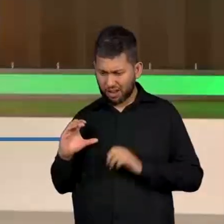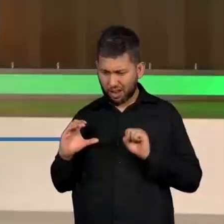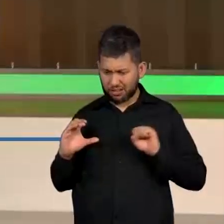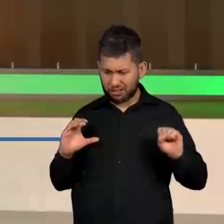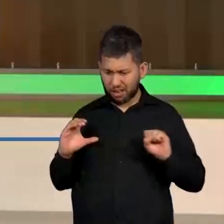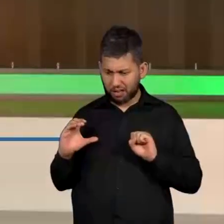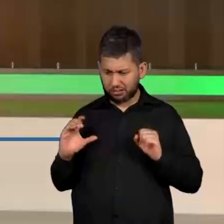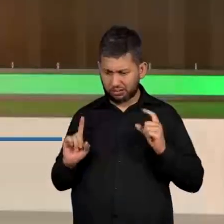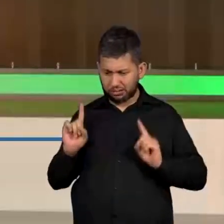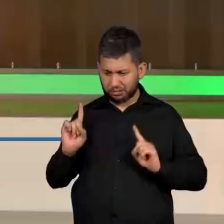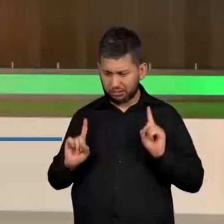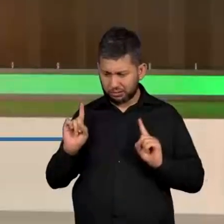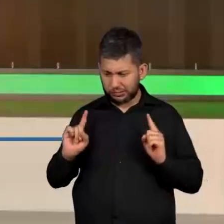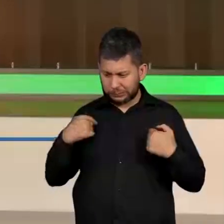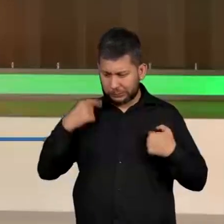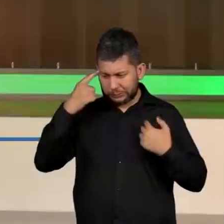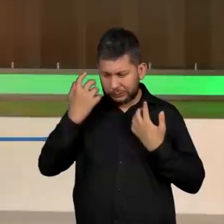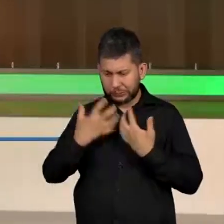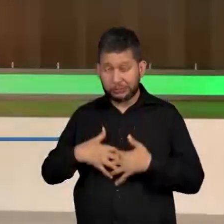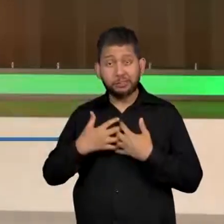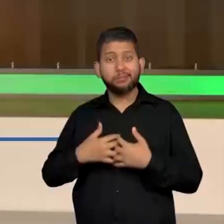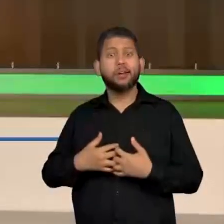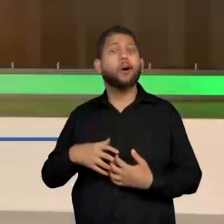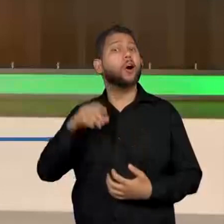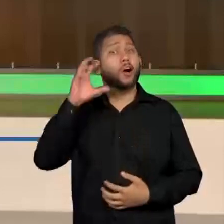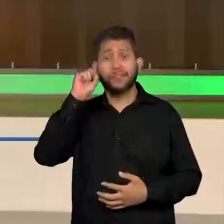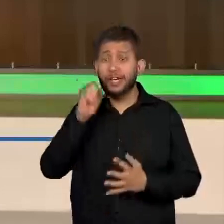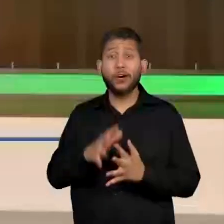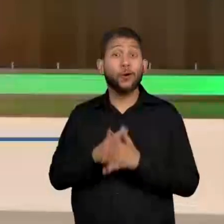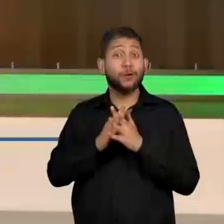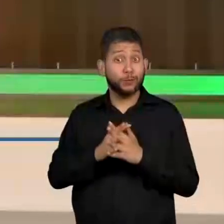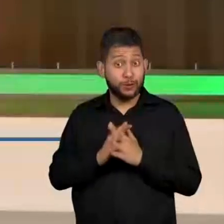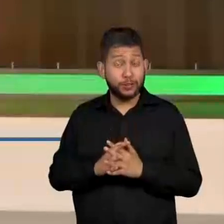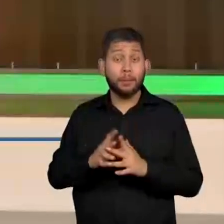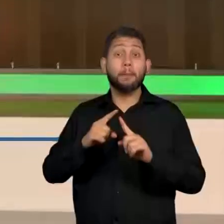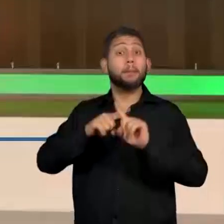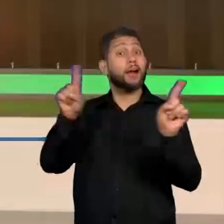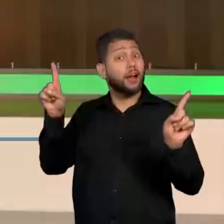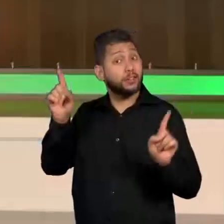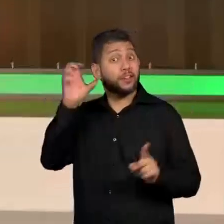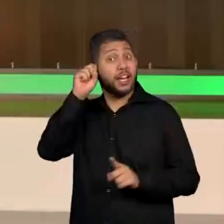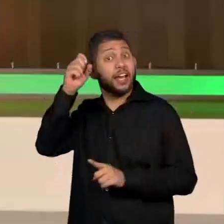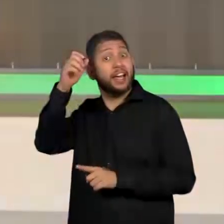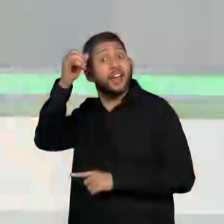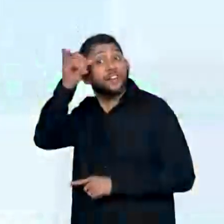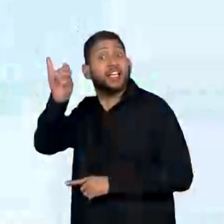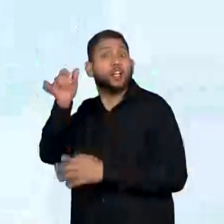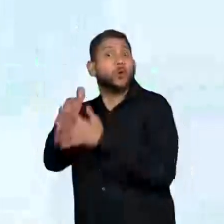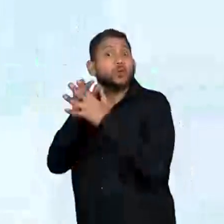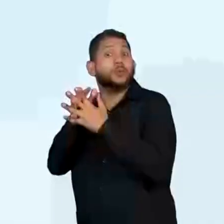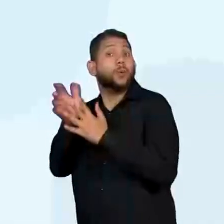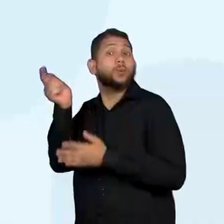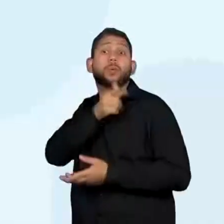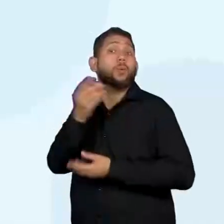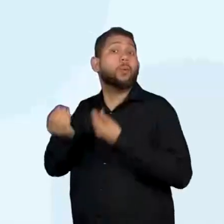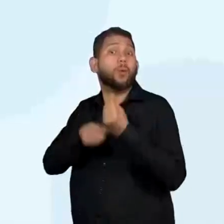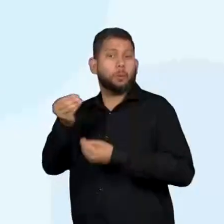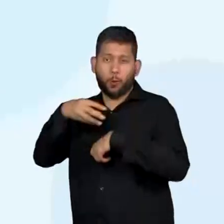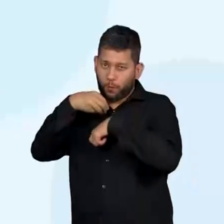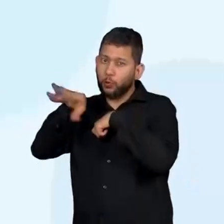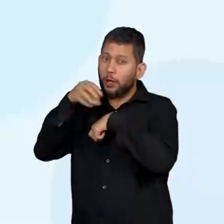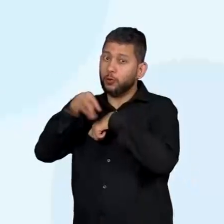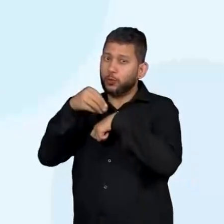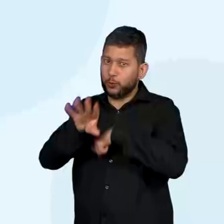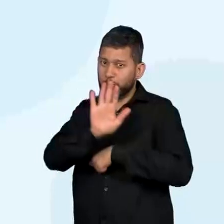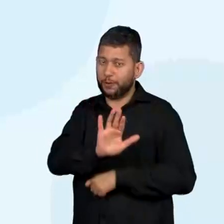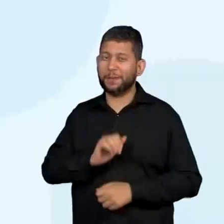Então, isso é o que nós vamos ver. Então, continuando. Um mural com habilidade para os